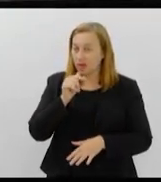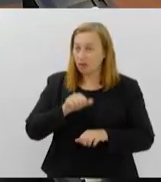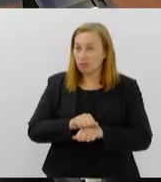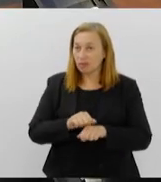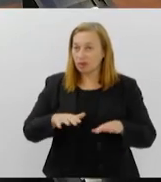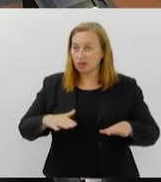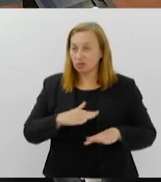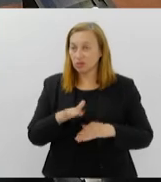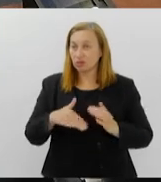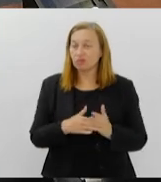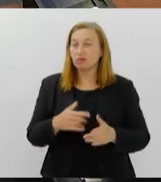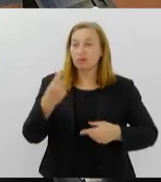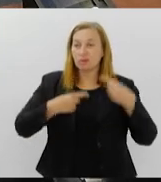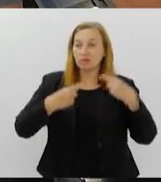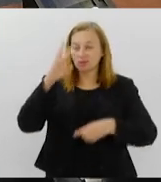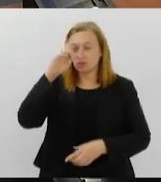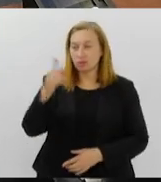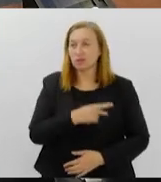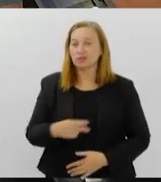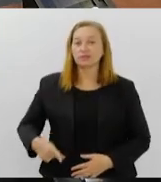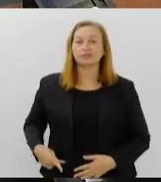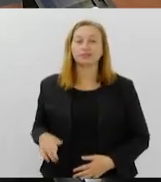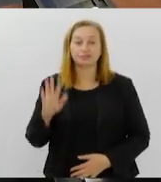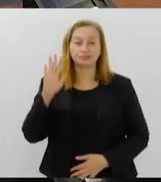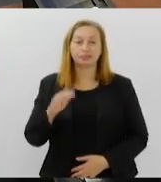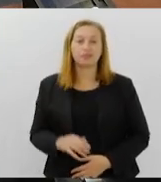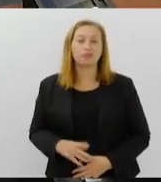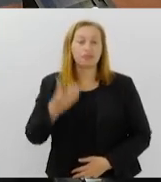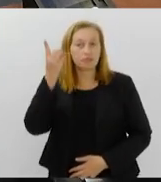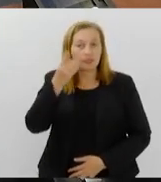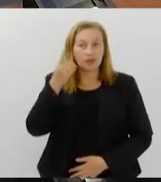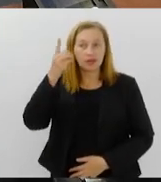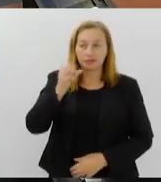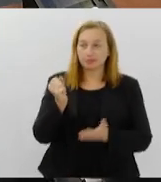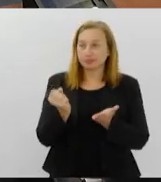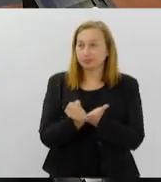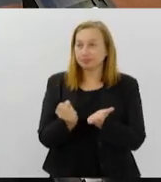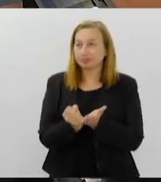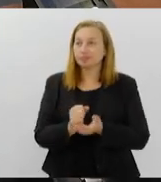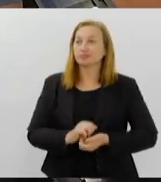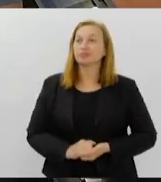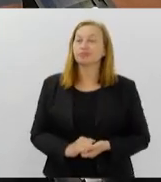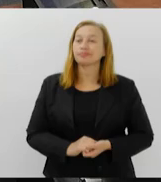discutir, presidente. Para discutir, deputado Samuel Malafaia.